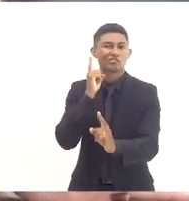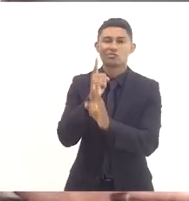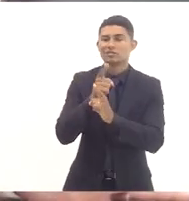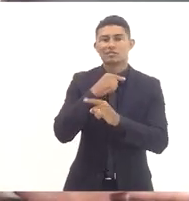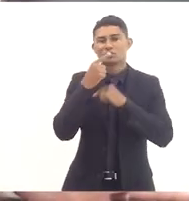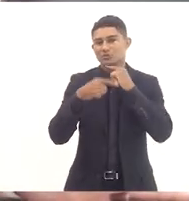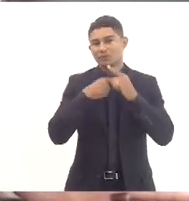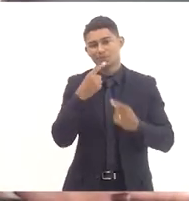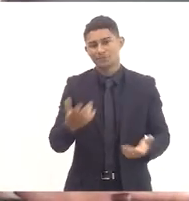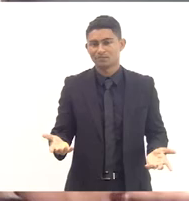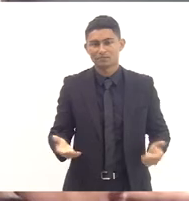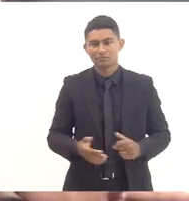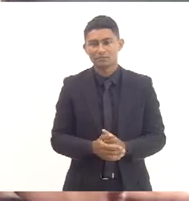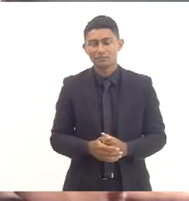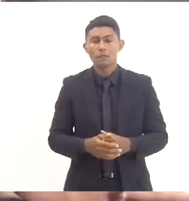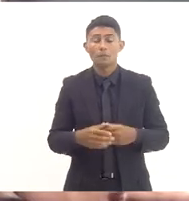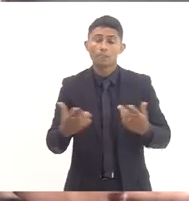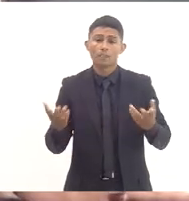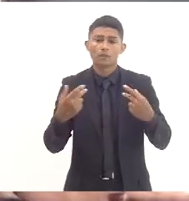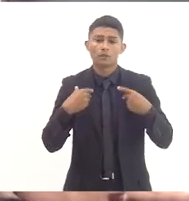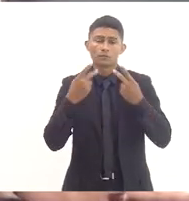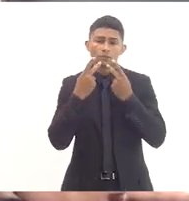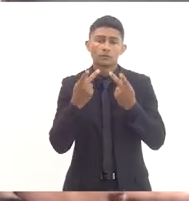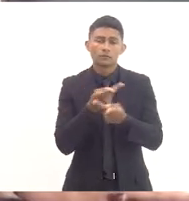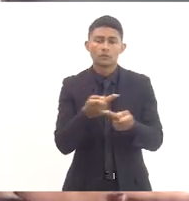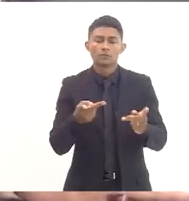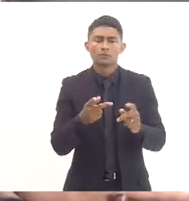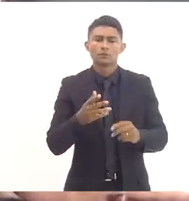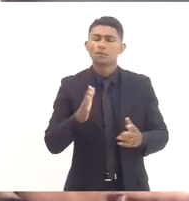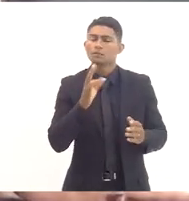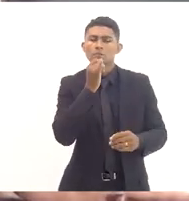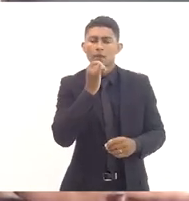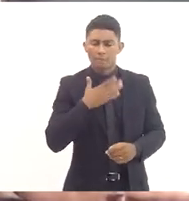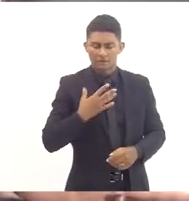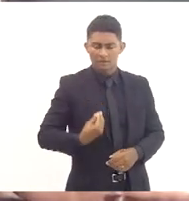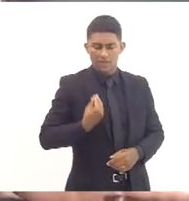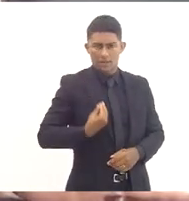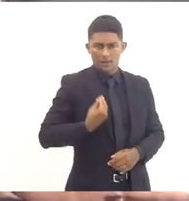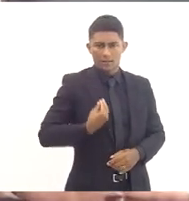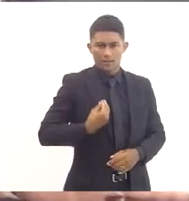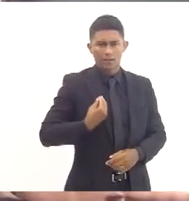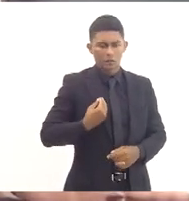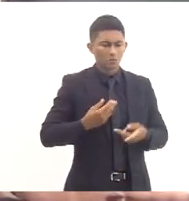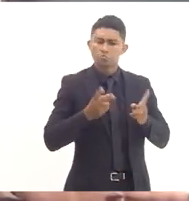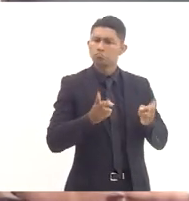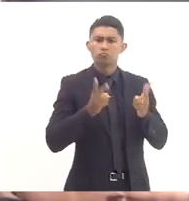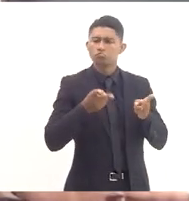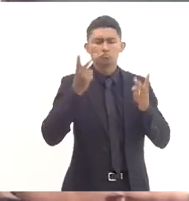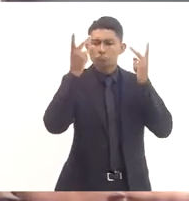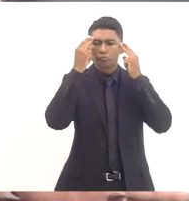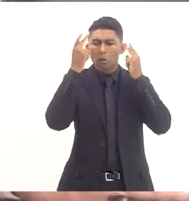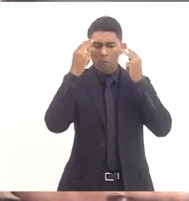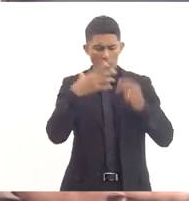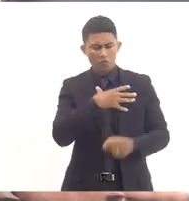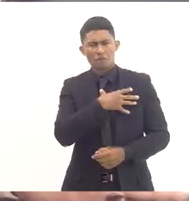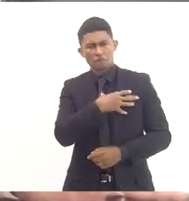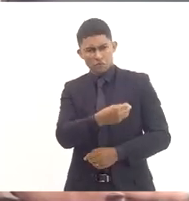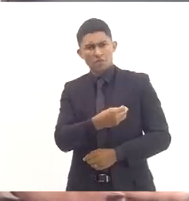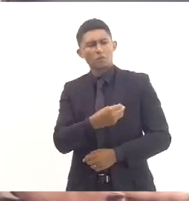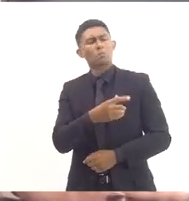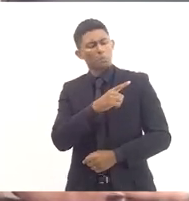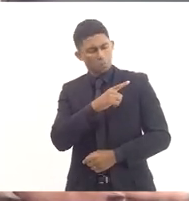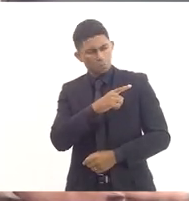eu não posso dizer que eu deixei a minha aliás eu nunca deixei de viver a minha vida para o filho algum e é um conselho que eu dou a todas as mulheres